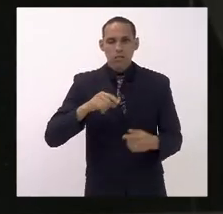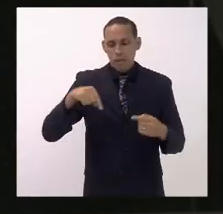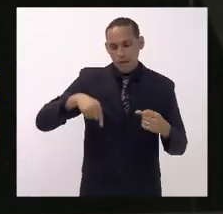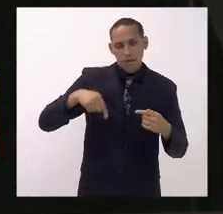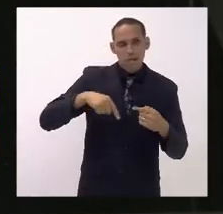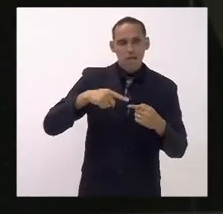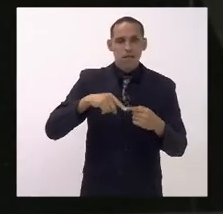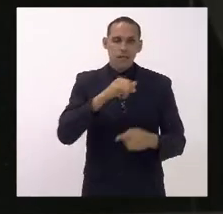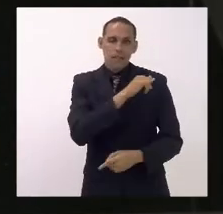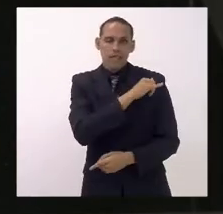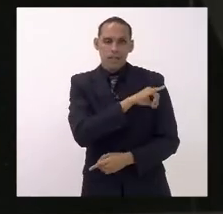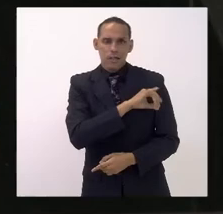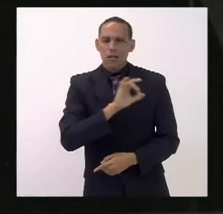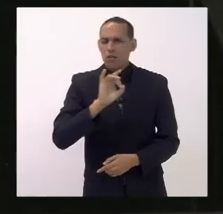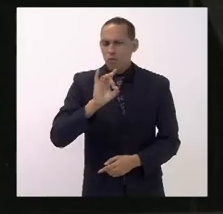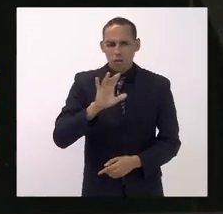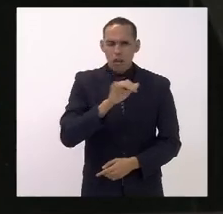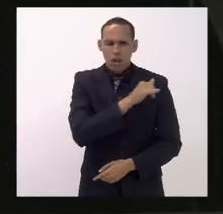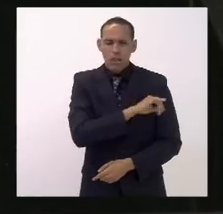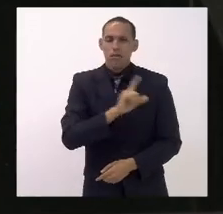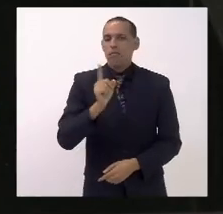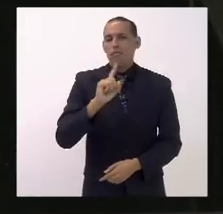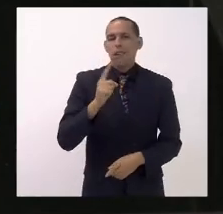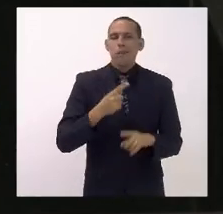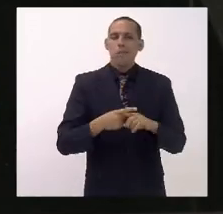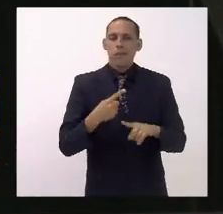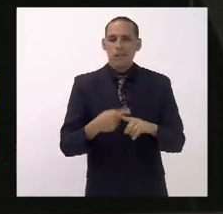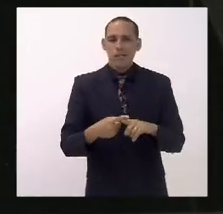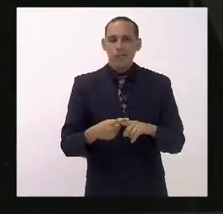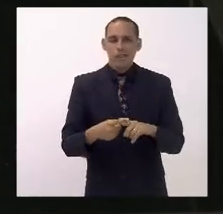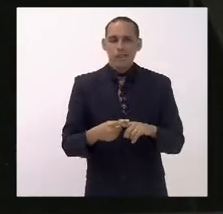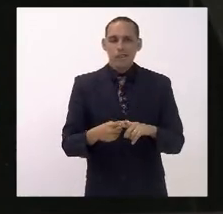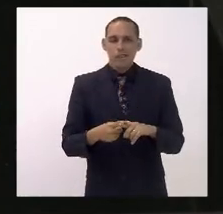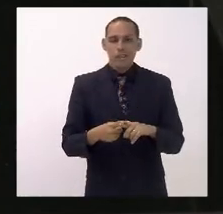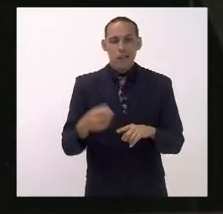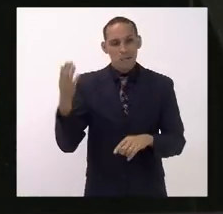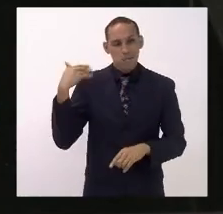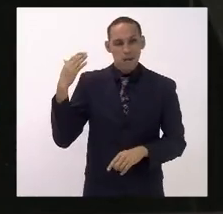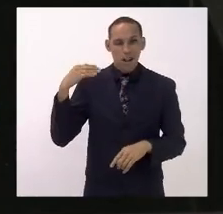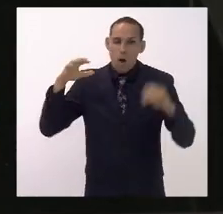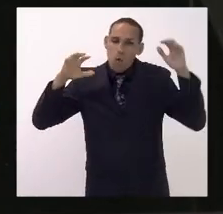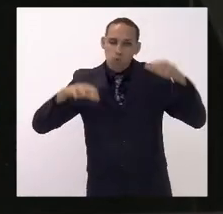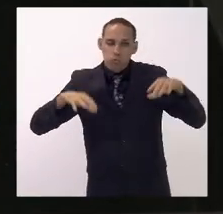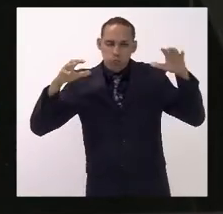fluminenses, porque o Estado do Rio de Janeiro, ele foi, né, nessas últimas chuvas,